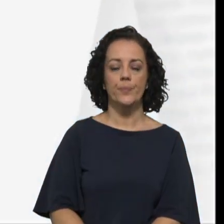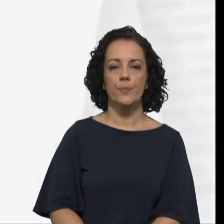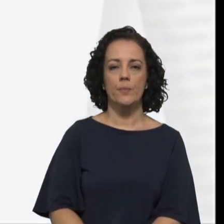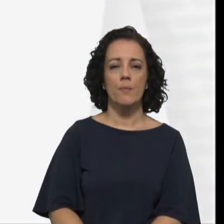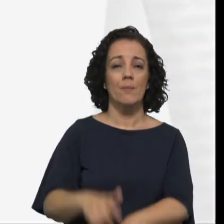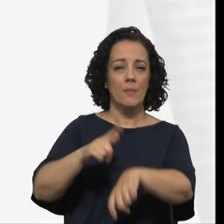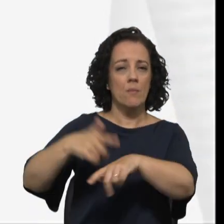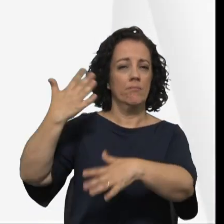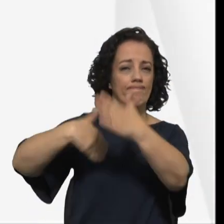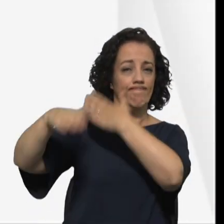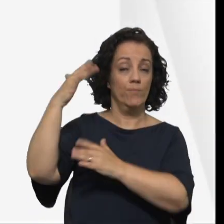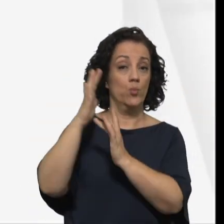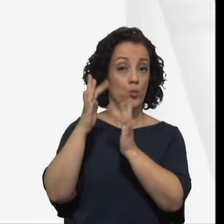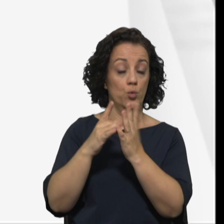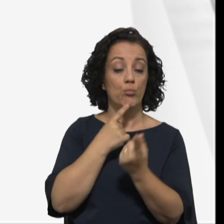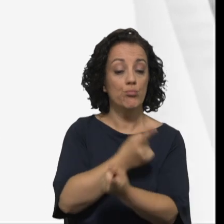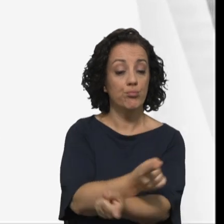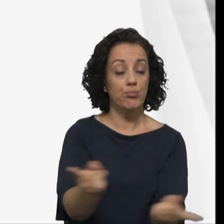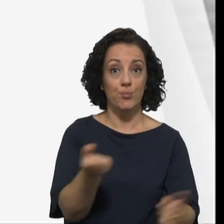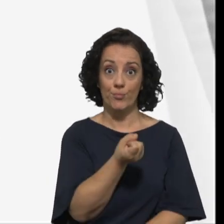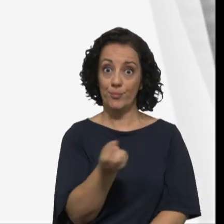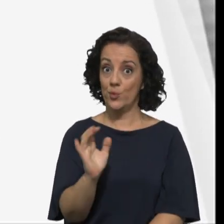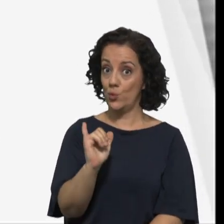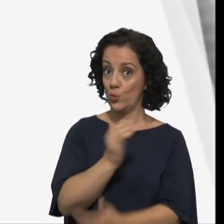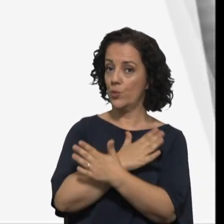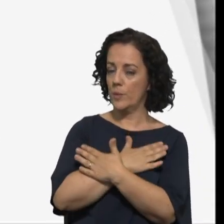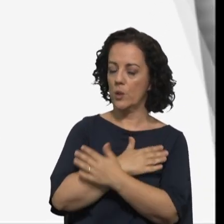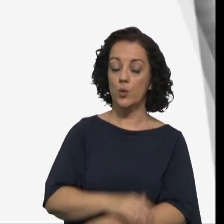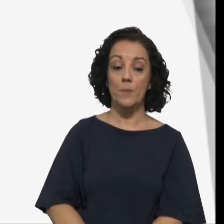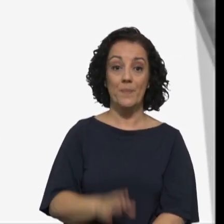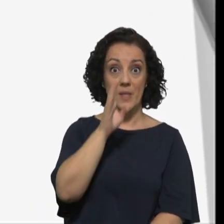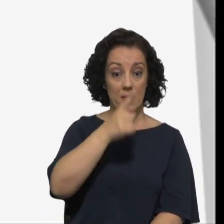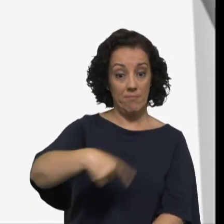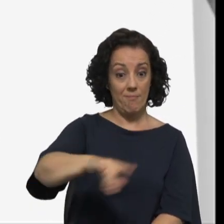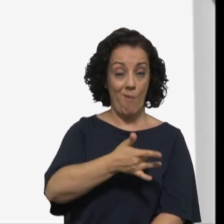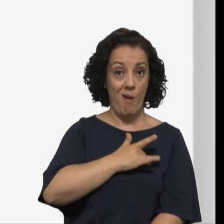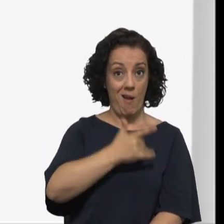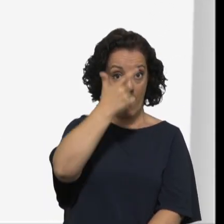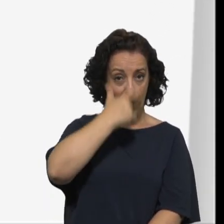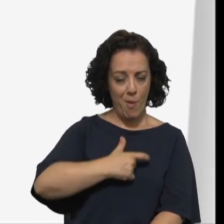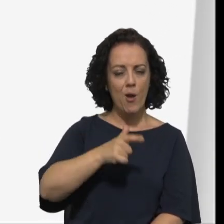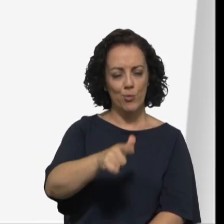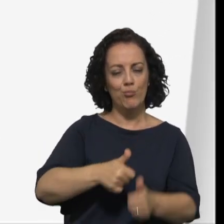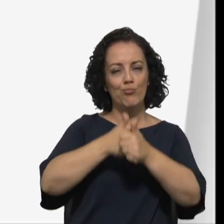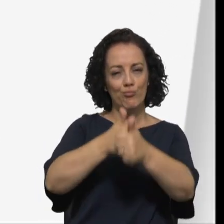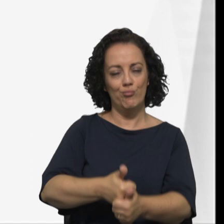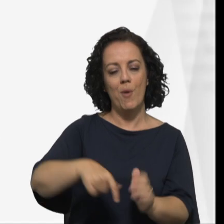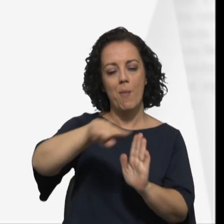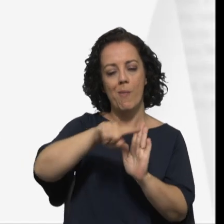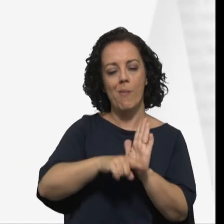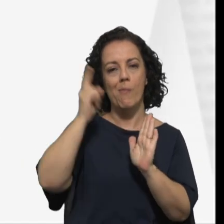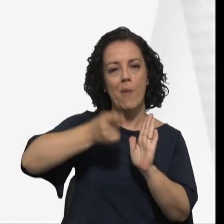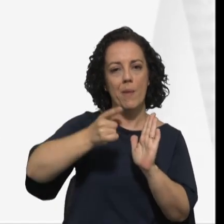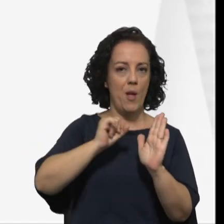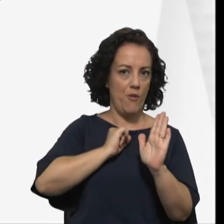Naquele tempo disse Jesus aos seus discípulos: Se me amardes, guardareis os meus mandamentos. E eu pedirei ao